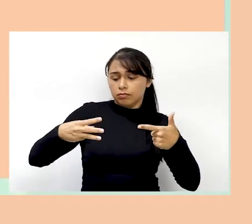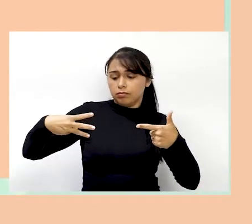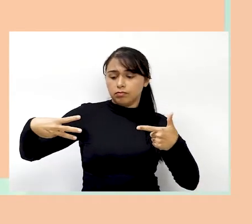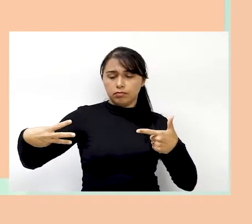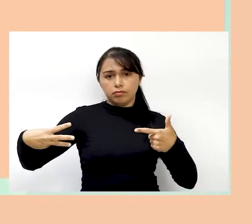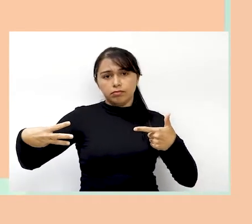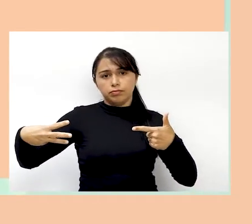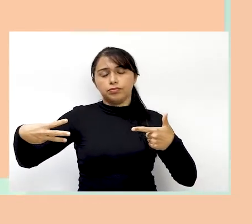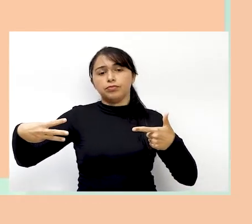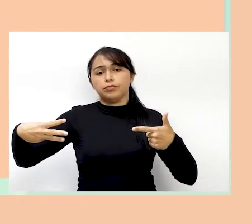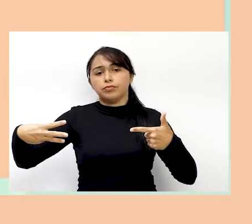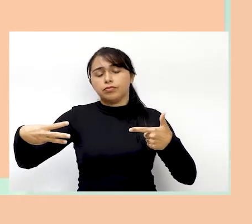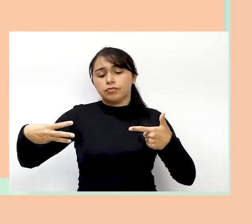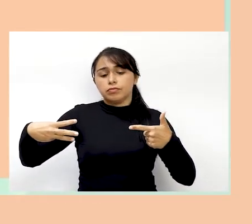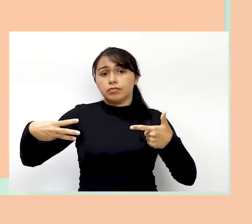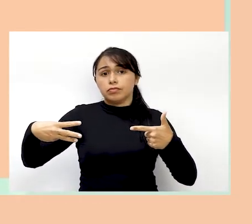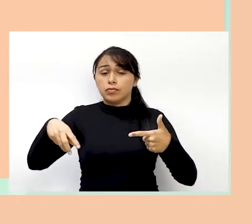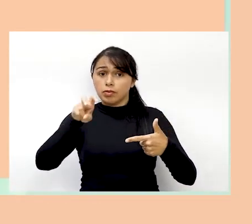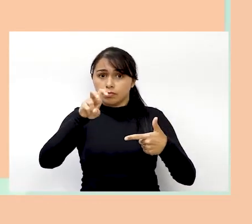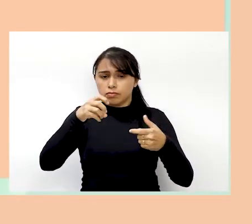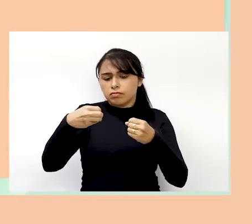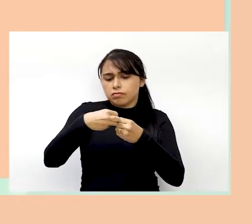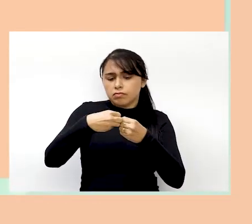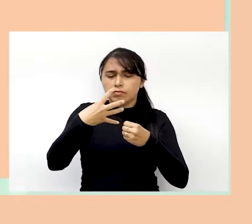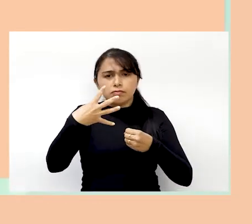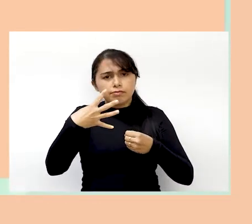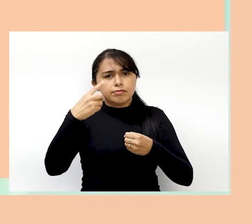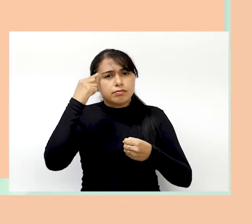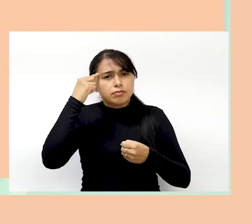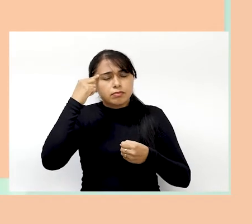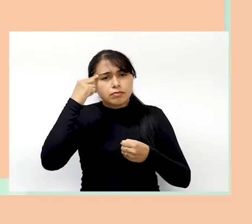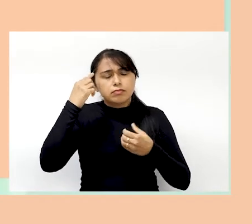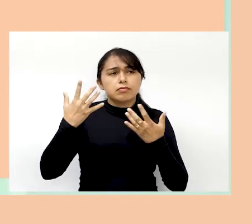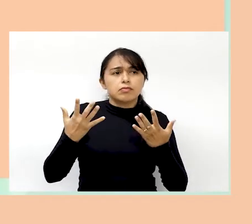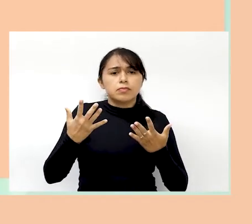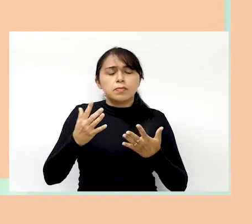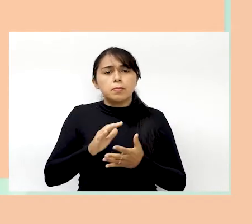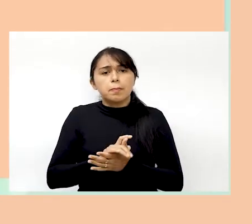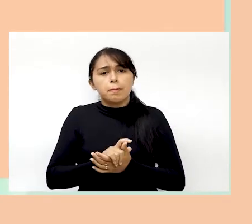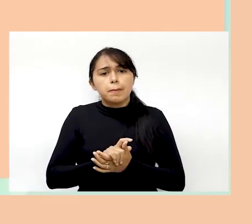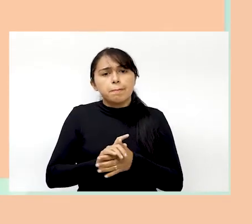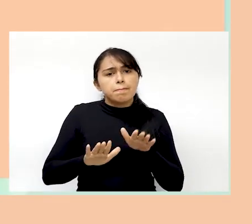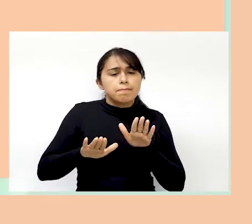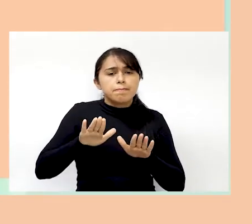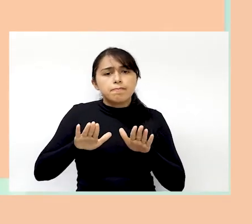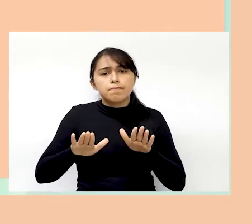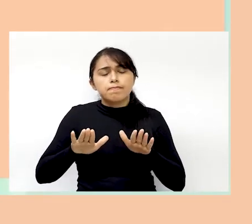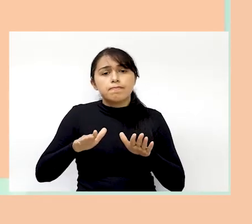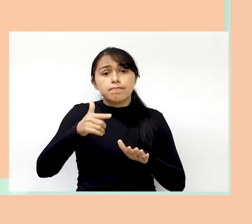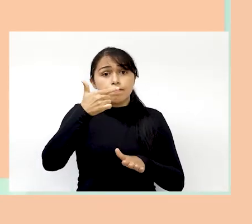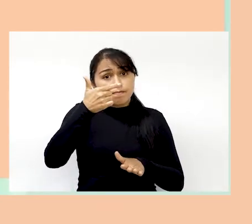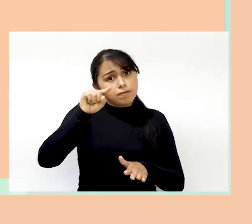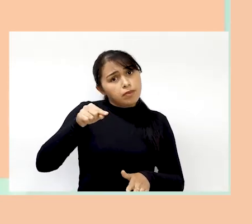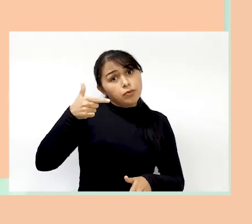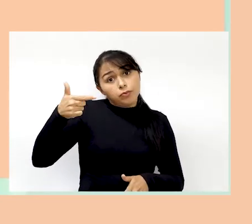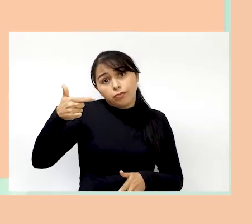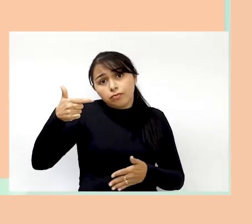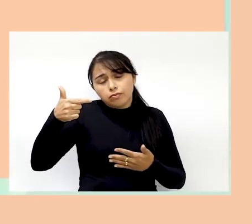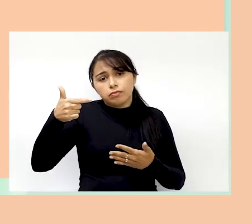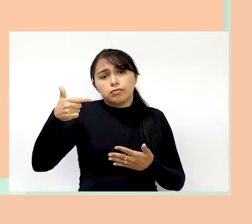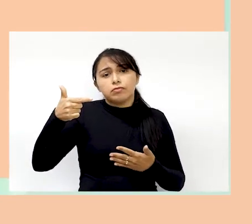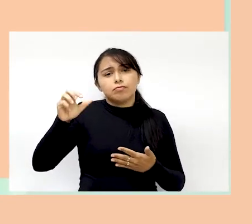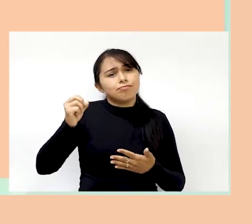pode fazer aqui ter uma ideia de que ela pode ser